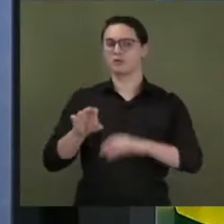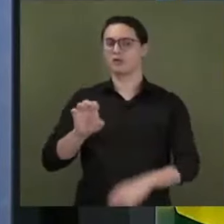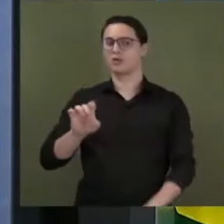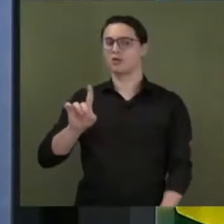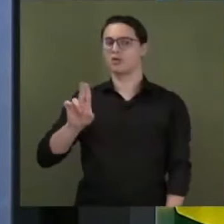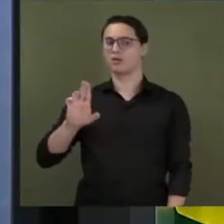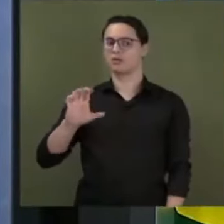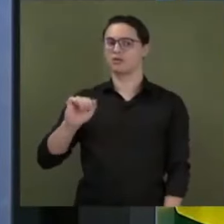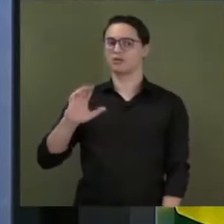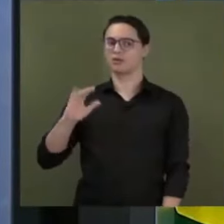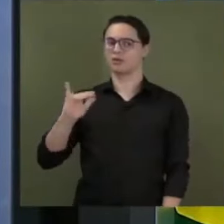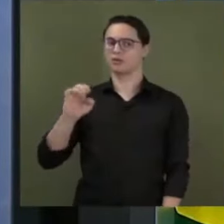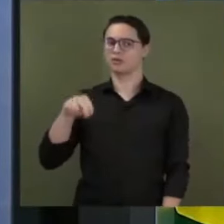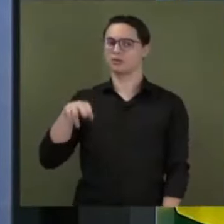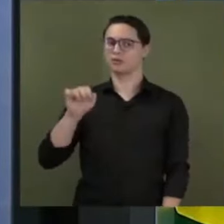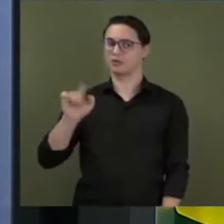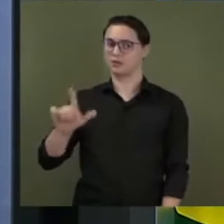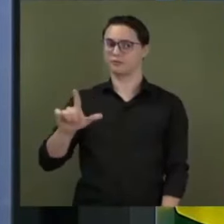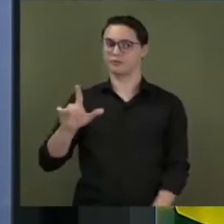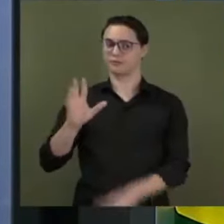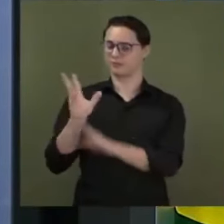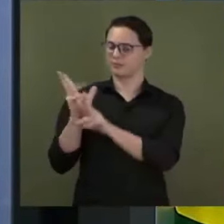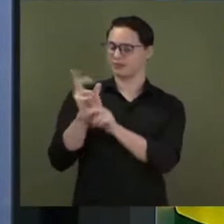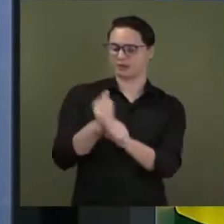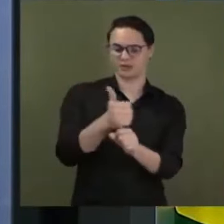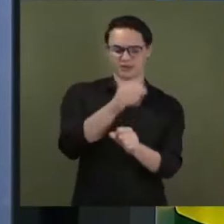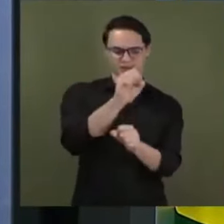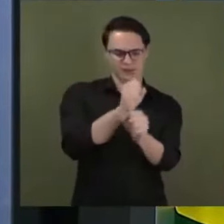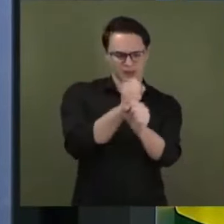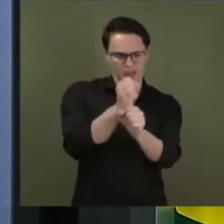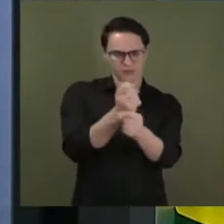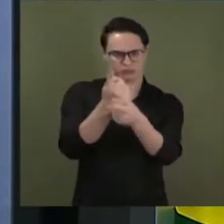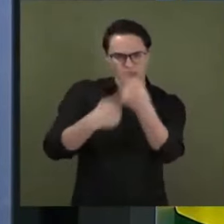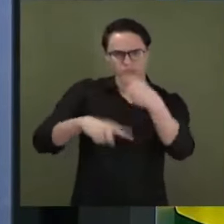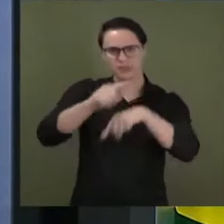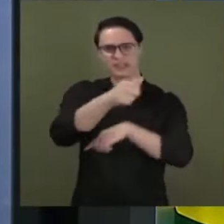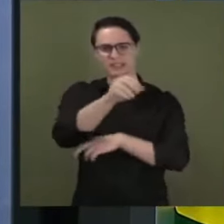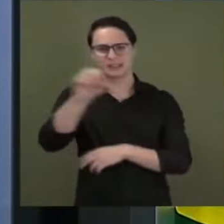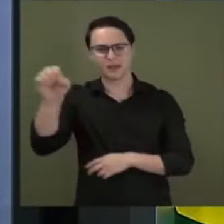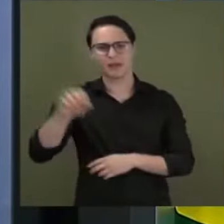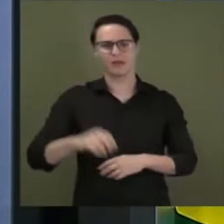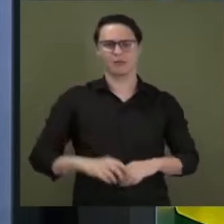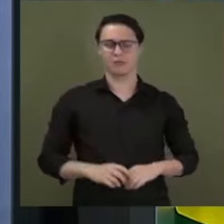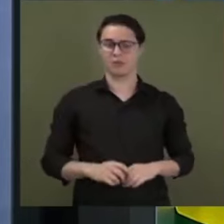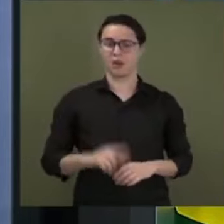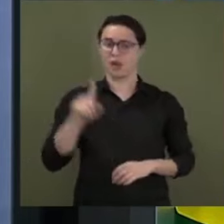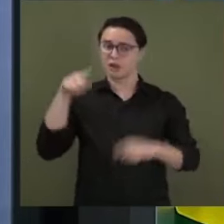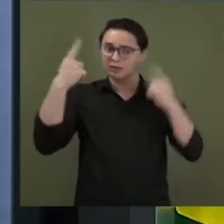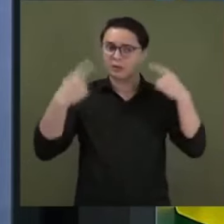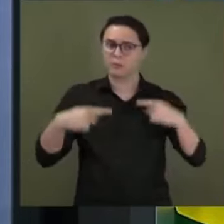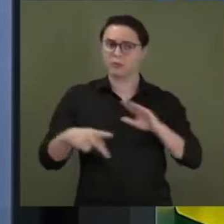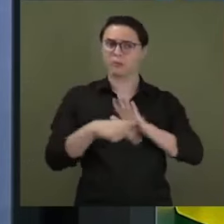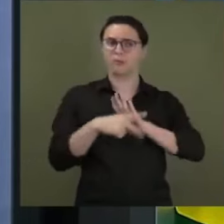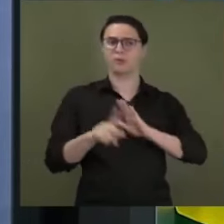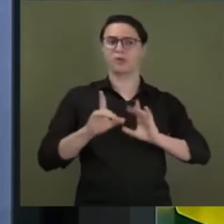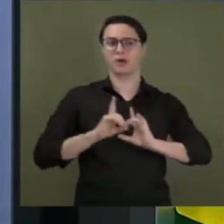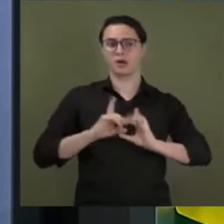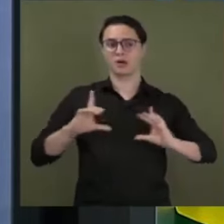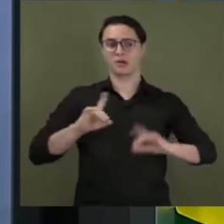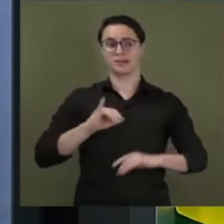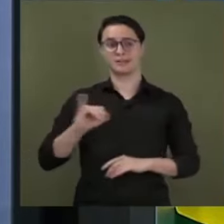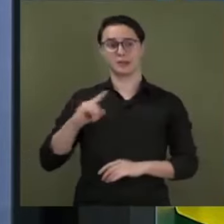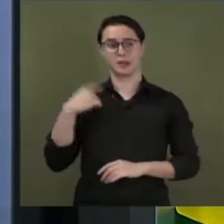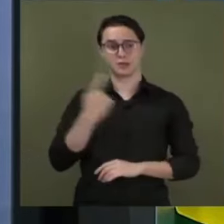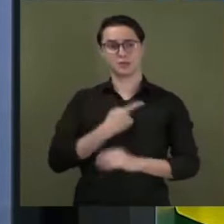10 anos nós temos que fazer 100 anos Esses são os desafios da democracia temos consolidar